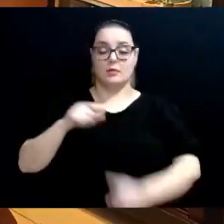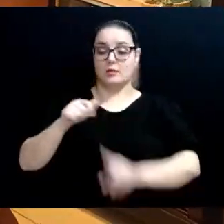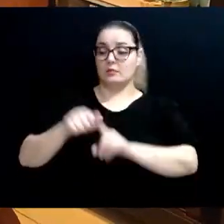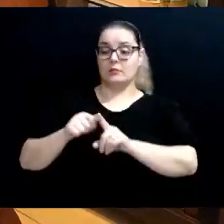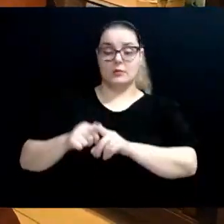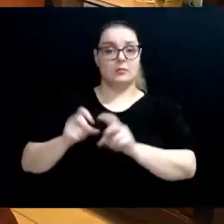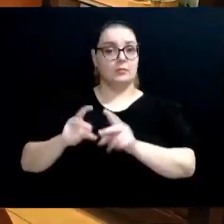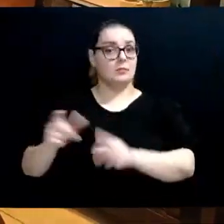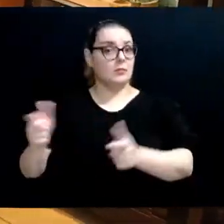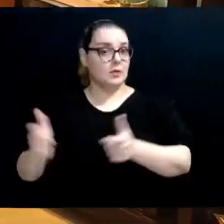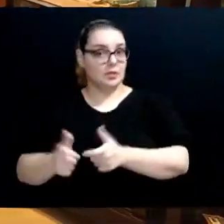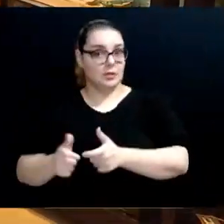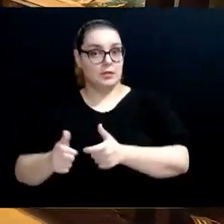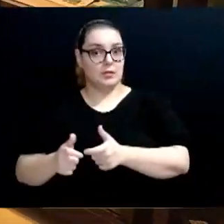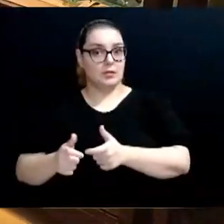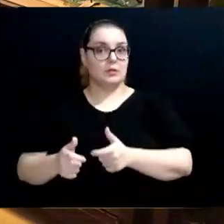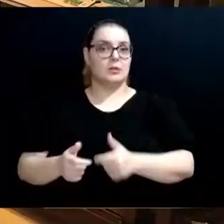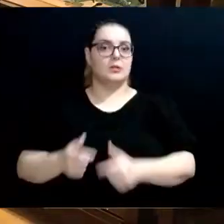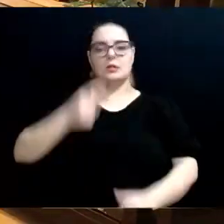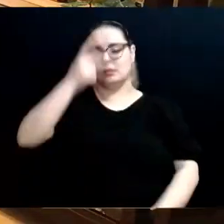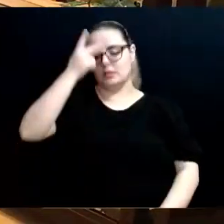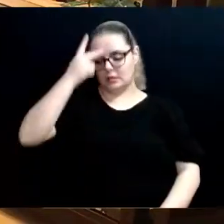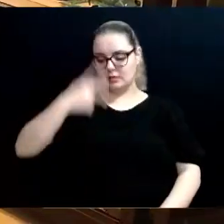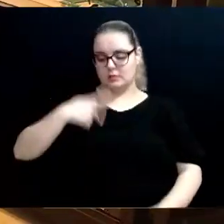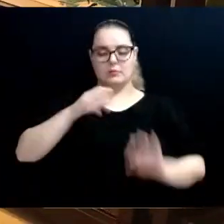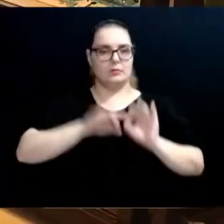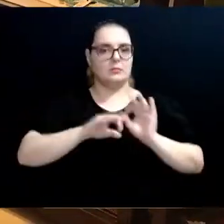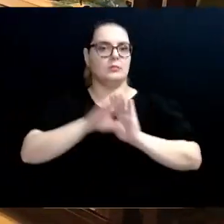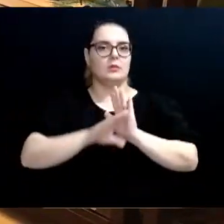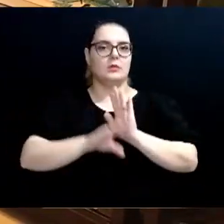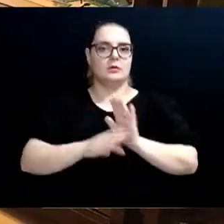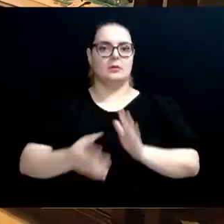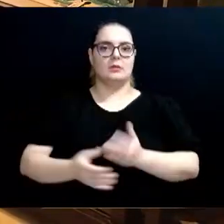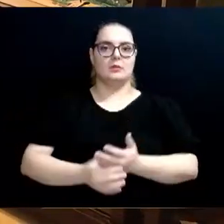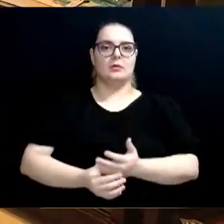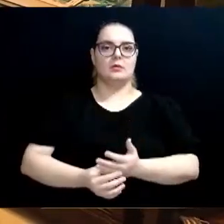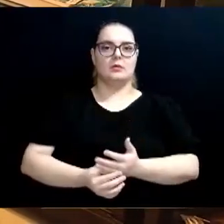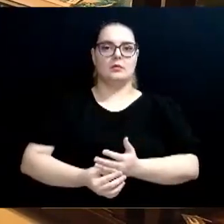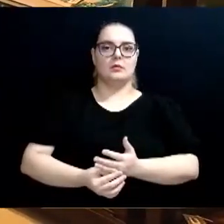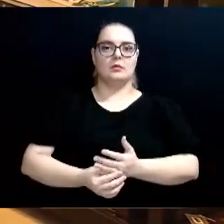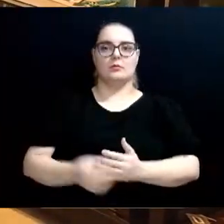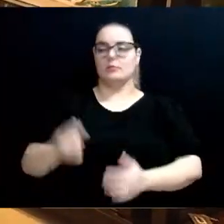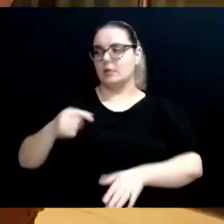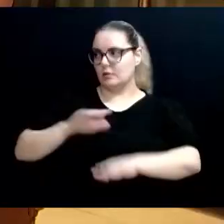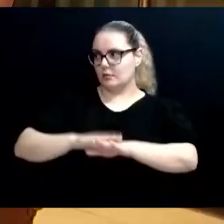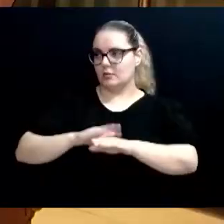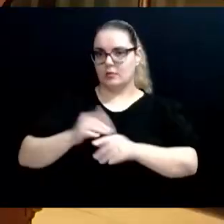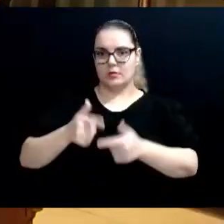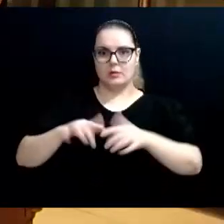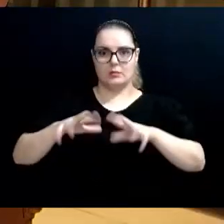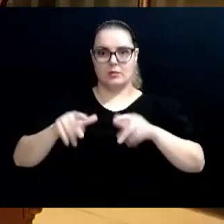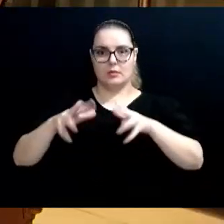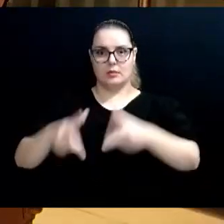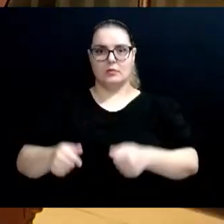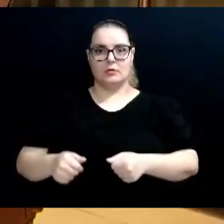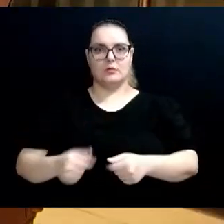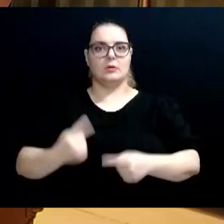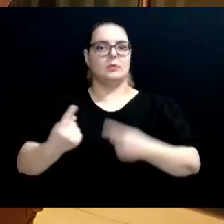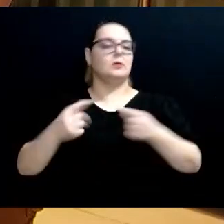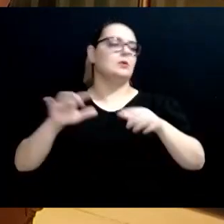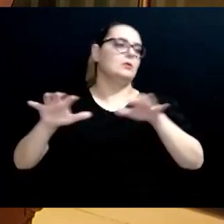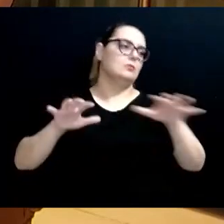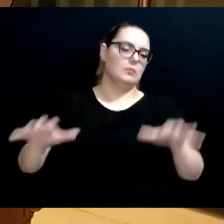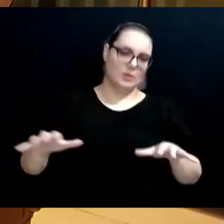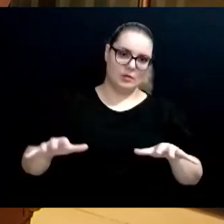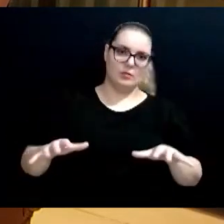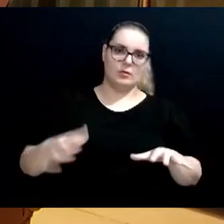ter meses que vai vender mais e vão ter meses que vão vender menos. E ele tem que se programar. Mas a tem que se lucratividade planejar. da